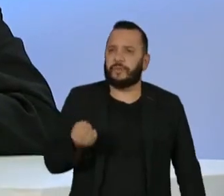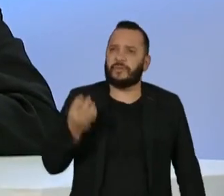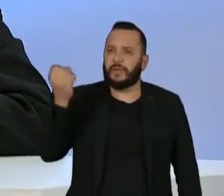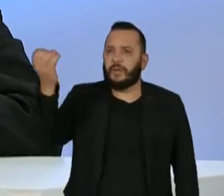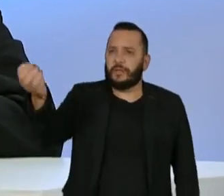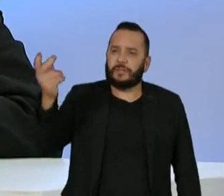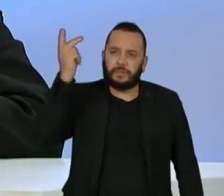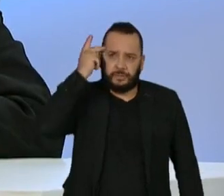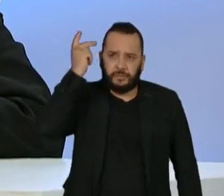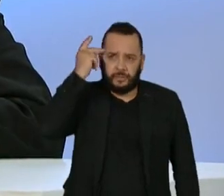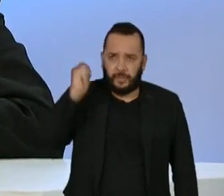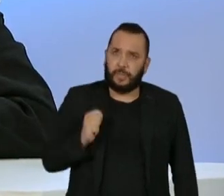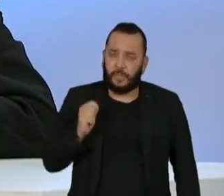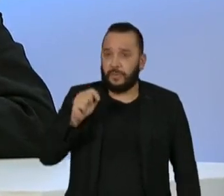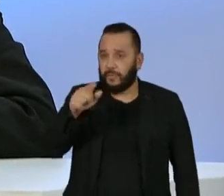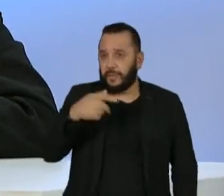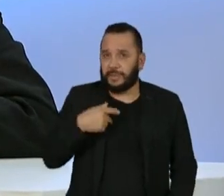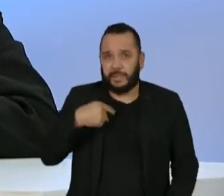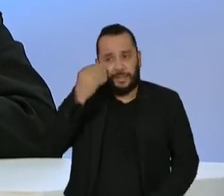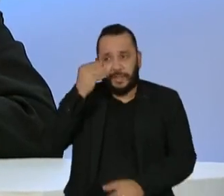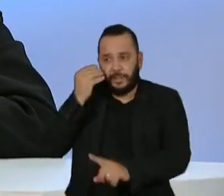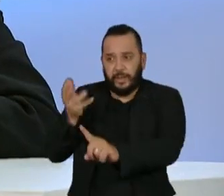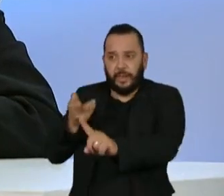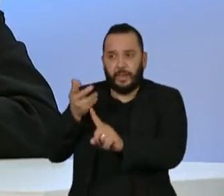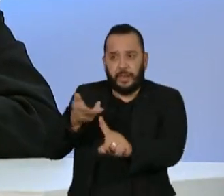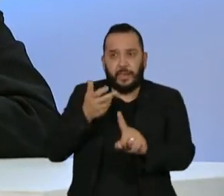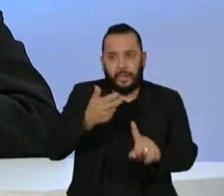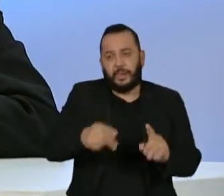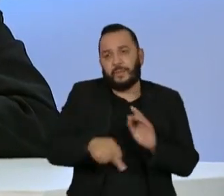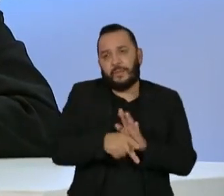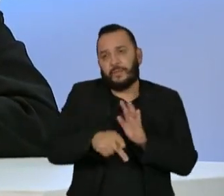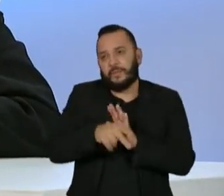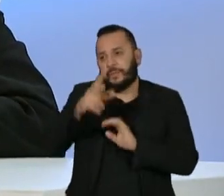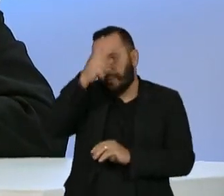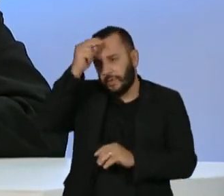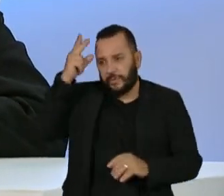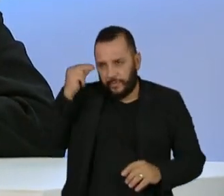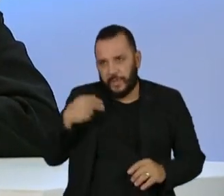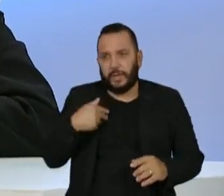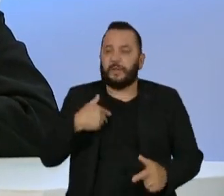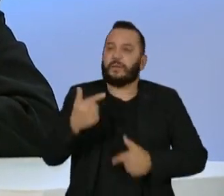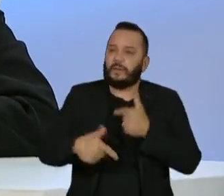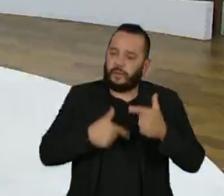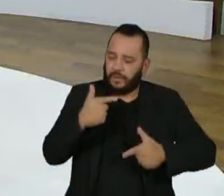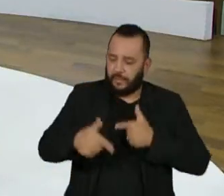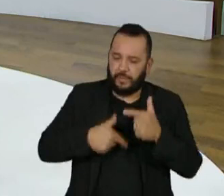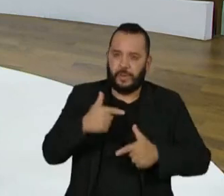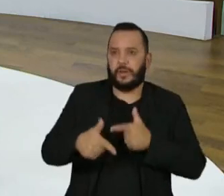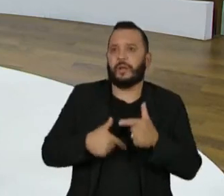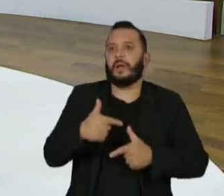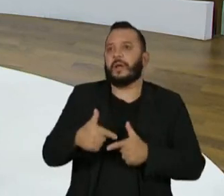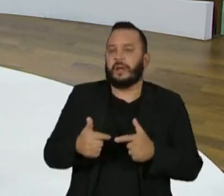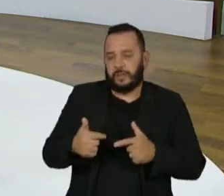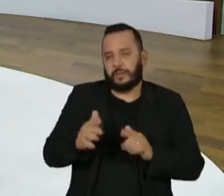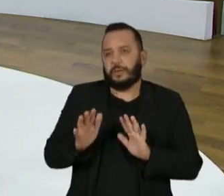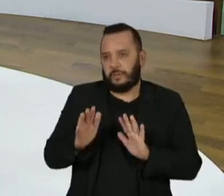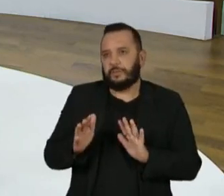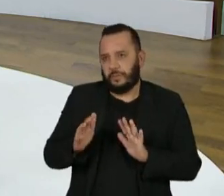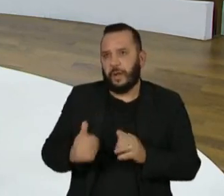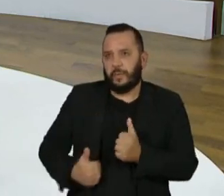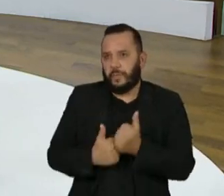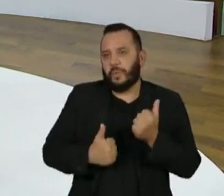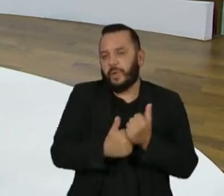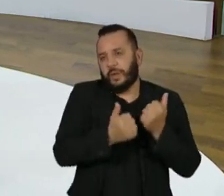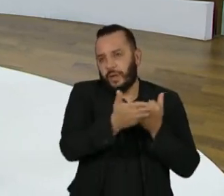São Paulo, né, para ganhar adesão de prefeitos para o lado de Tarcísio de Freitas, e aí prefeito de tudo quanto é partido,